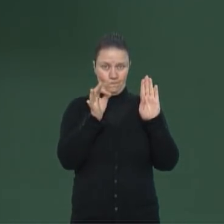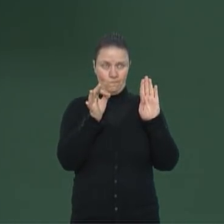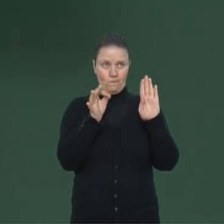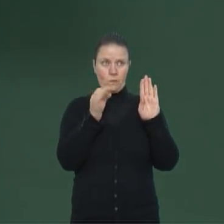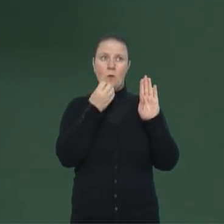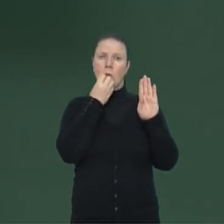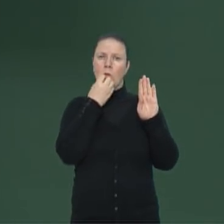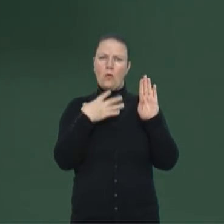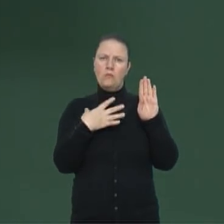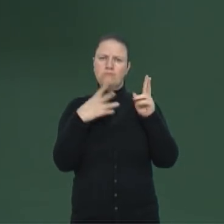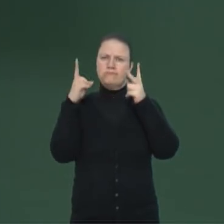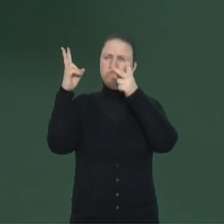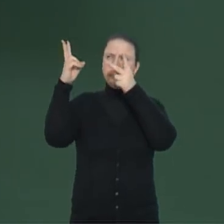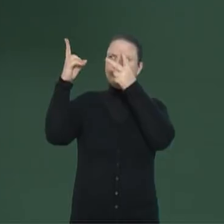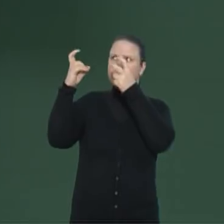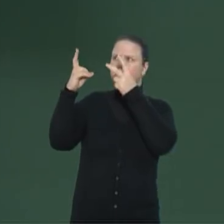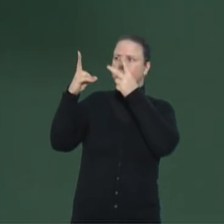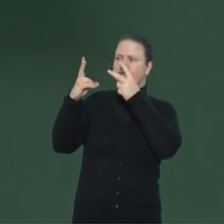bom fazer